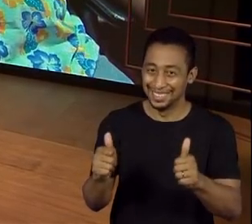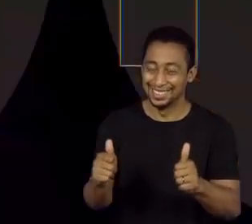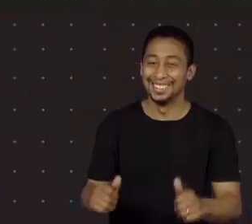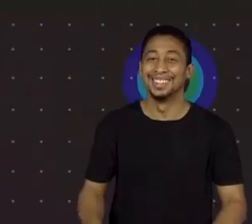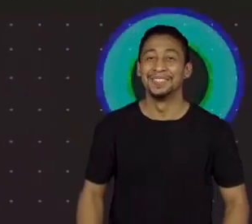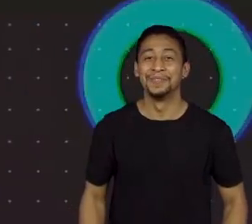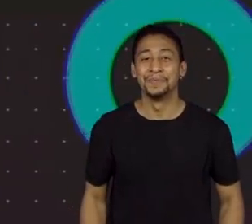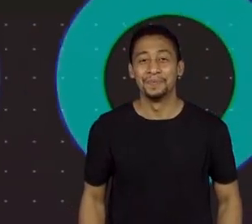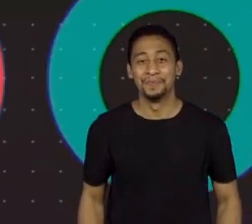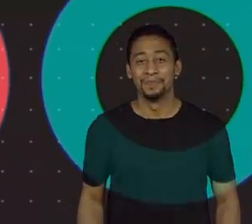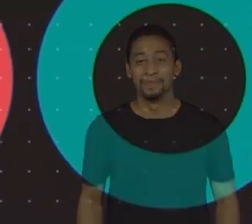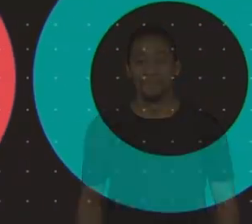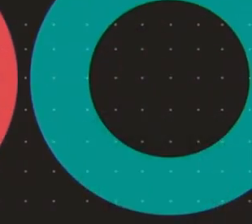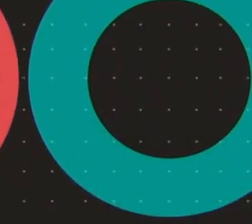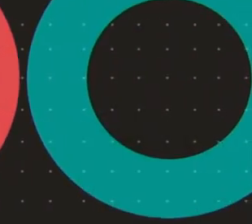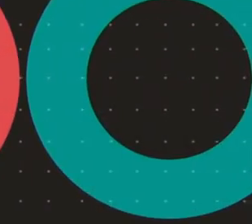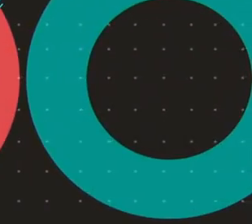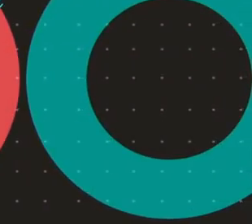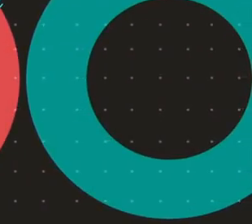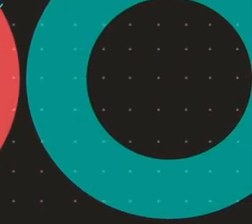man.